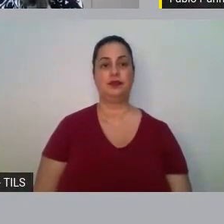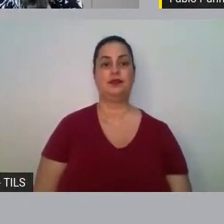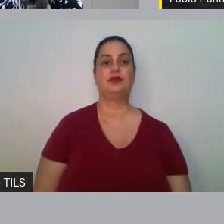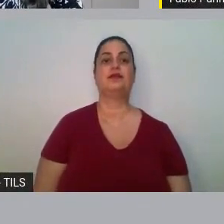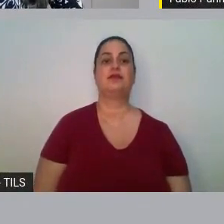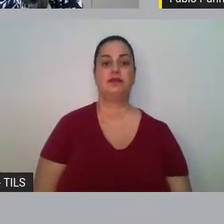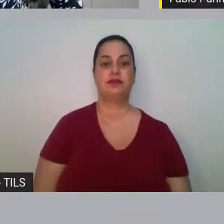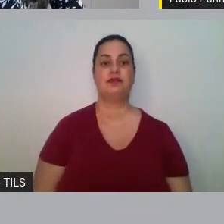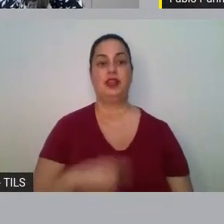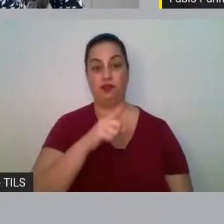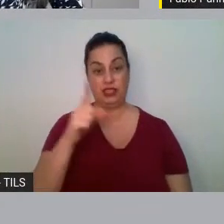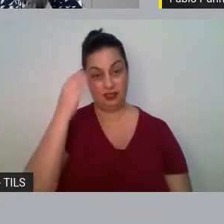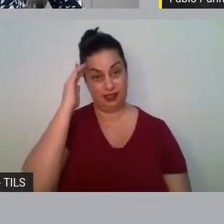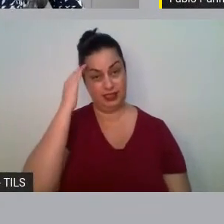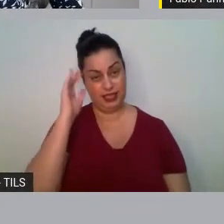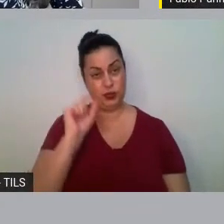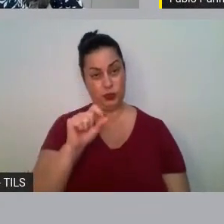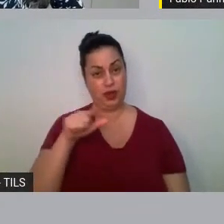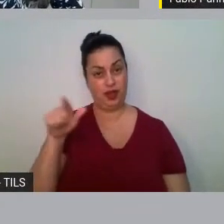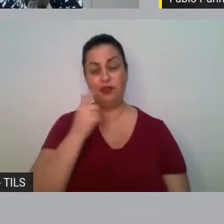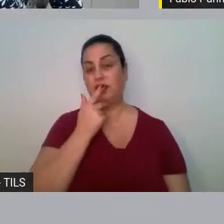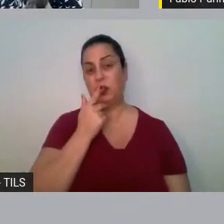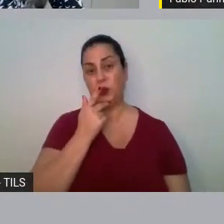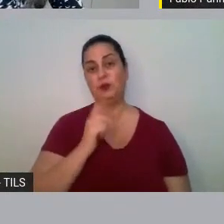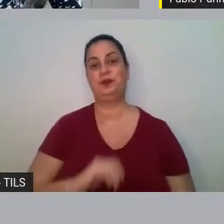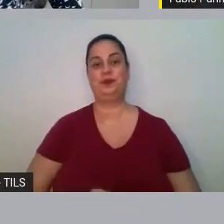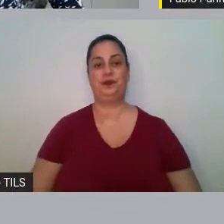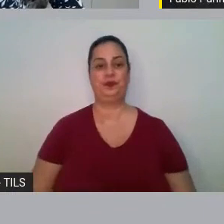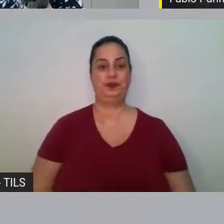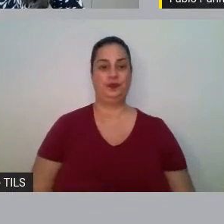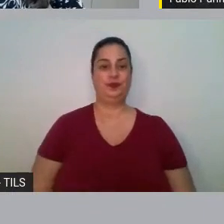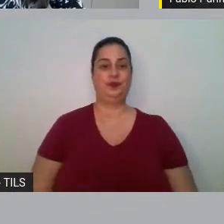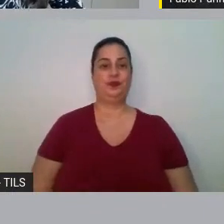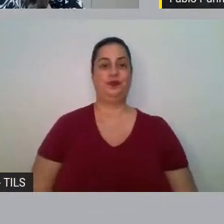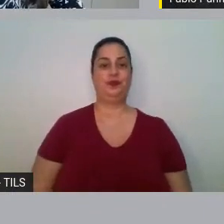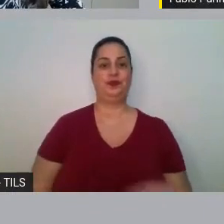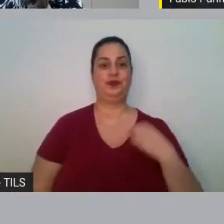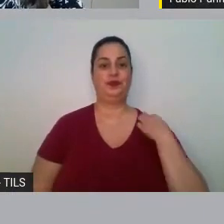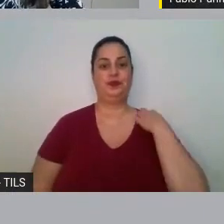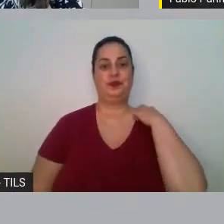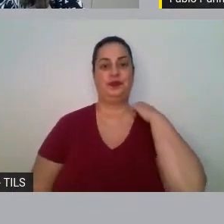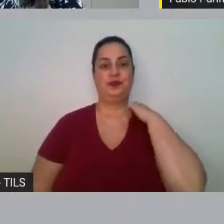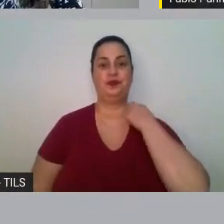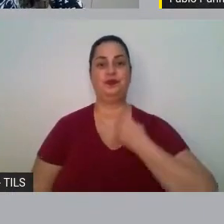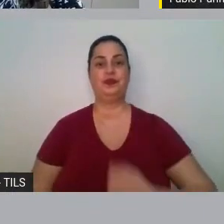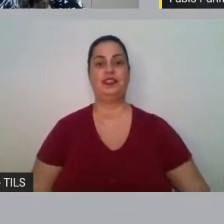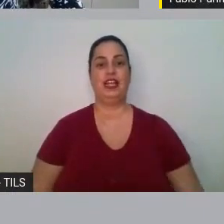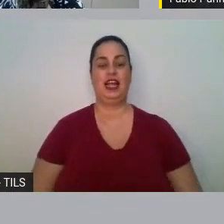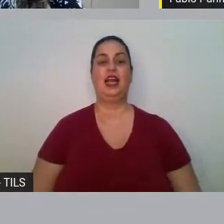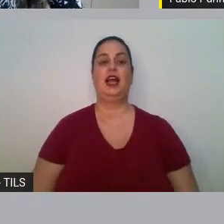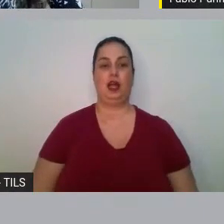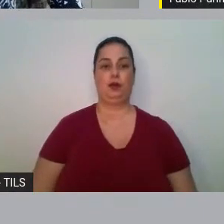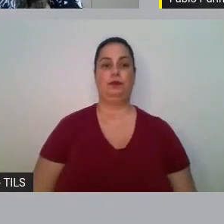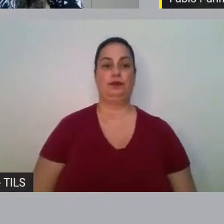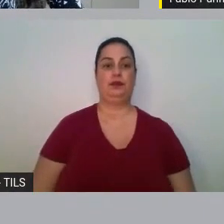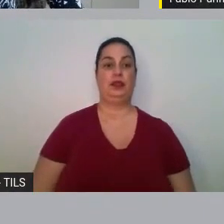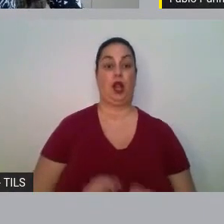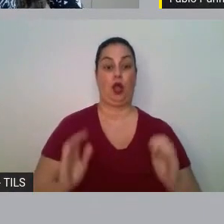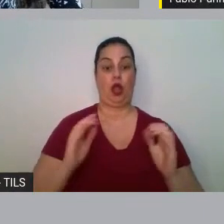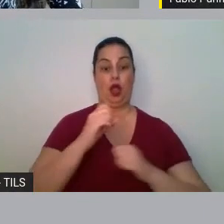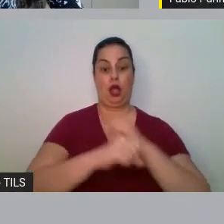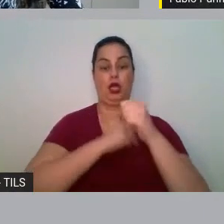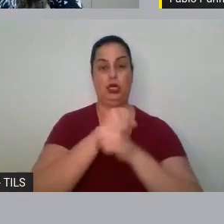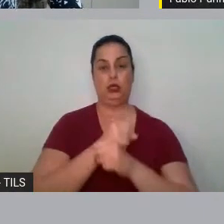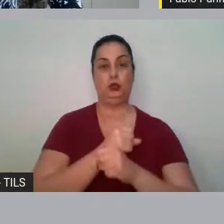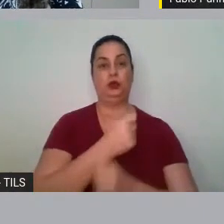Entenderam o que ele disse? Do aumento da dívida de 2000 a 2017, um aumento de 4